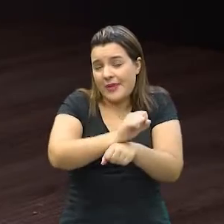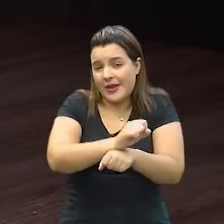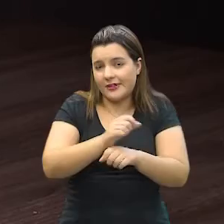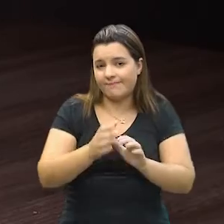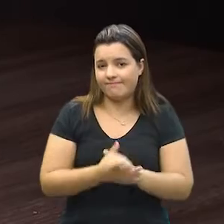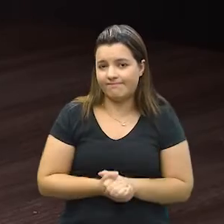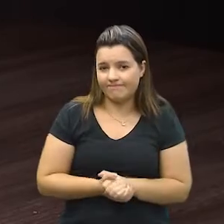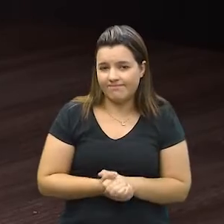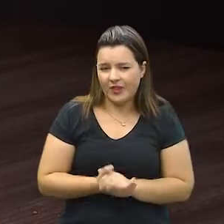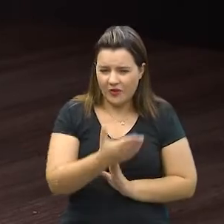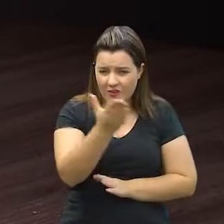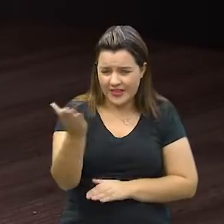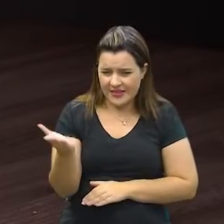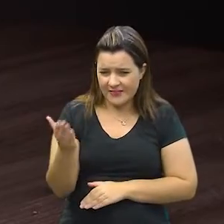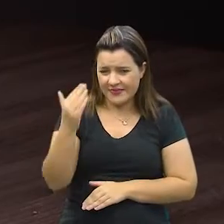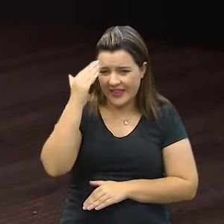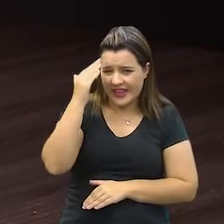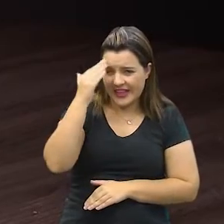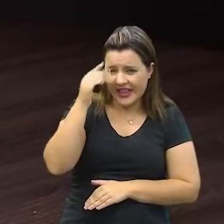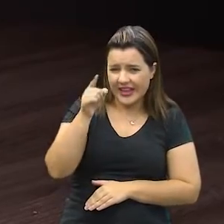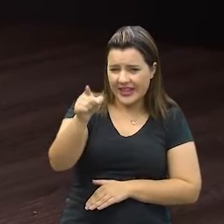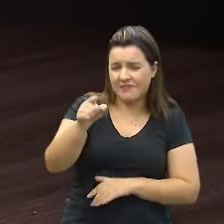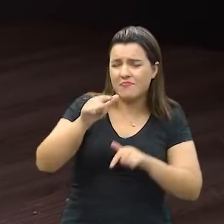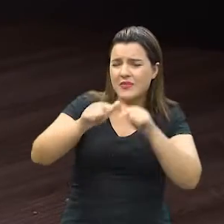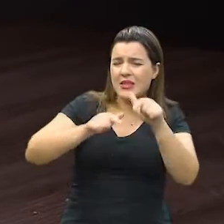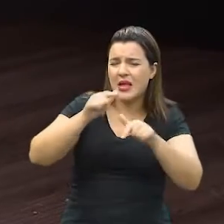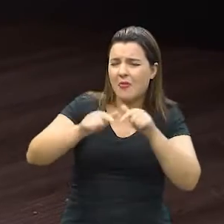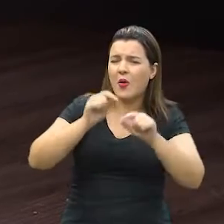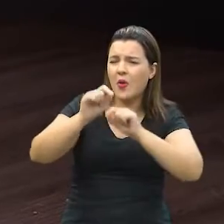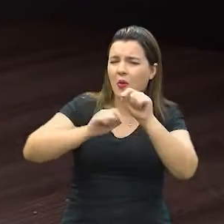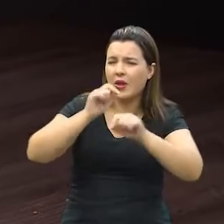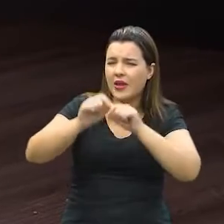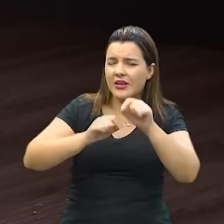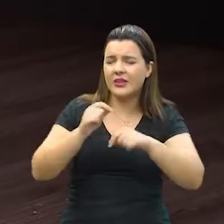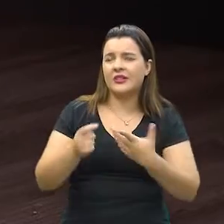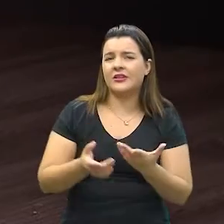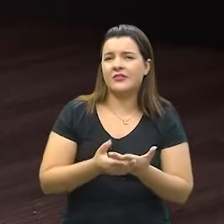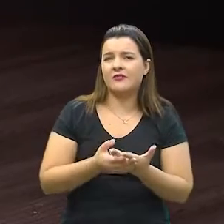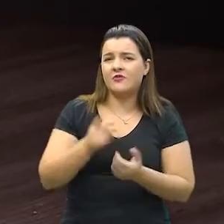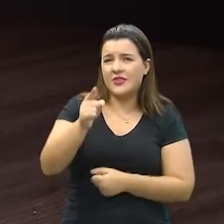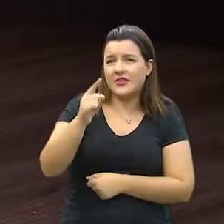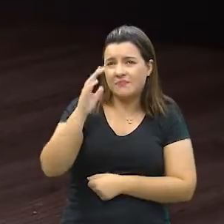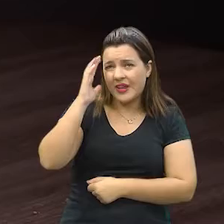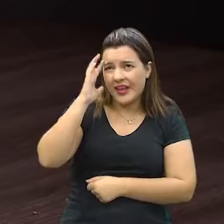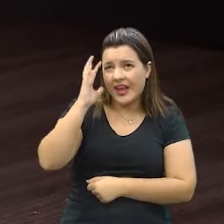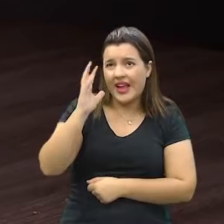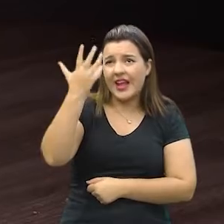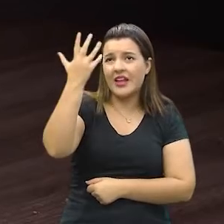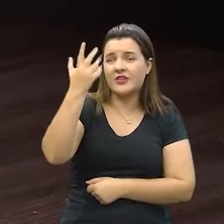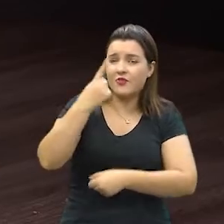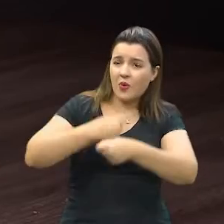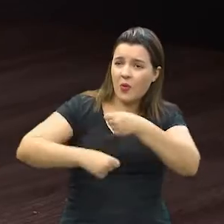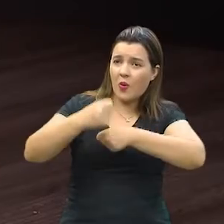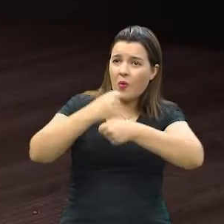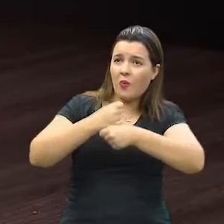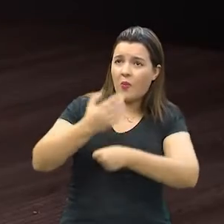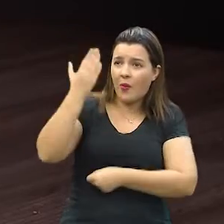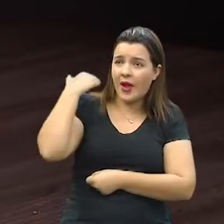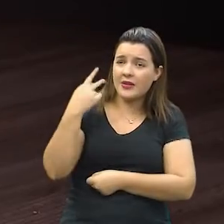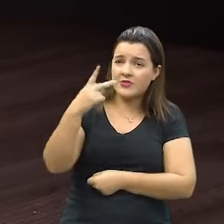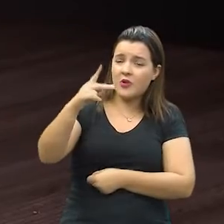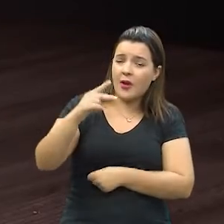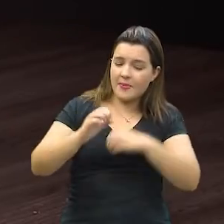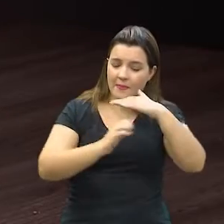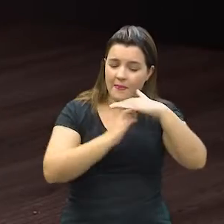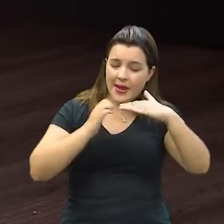e entender um pouquinho do trabalho do Anderson, fala para mim como foi então que você resolveu, há 1 ano atrás, abrir